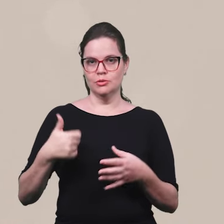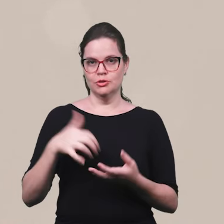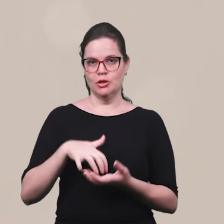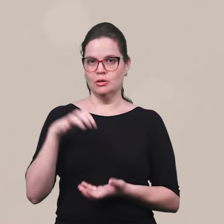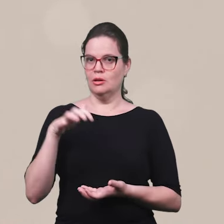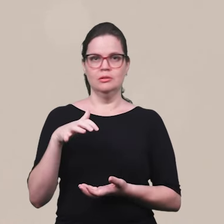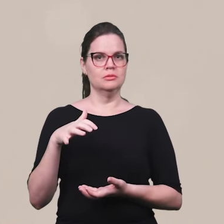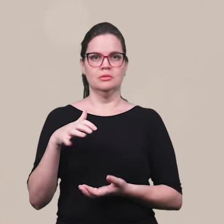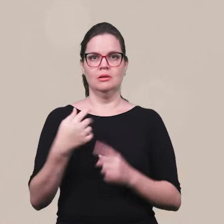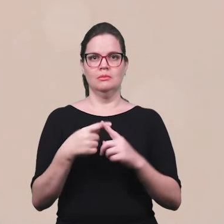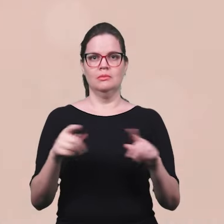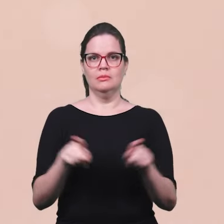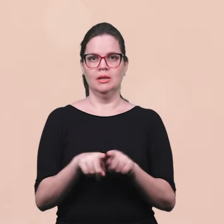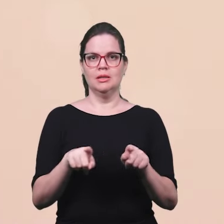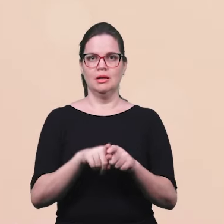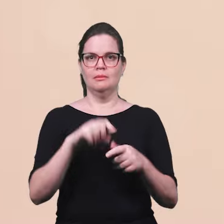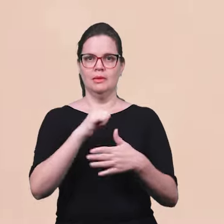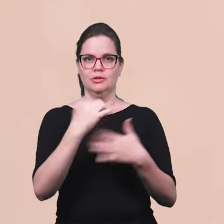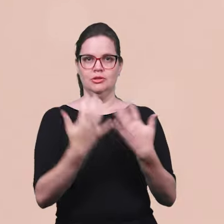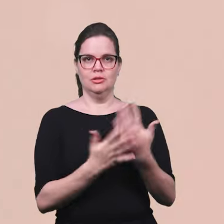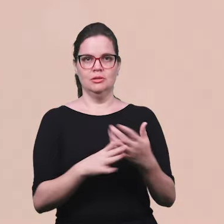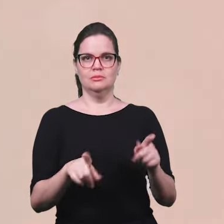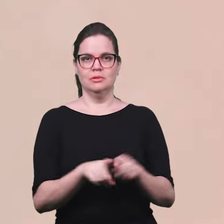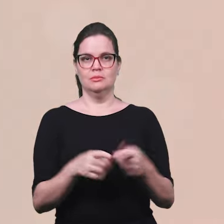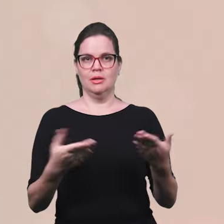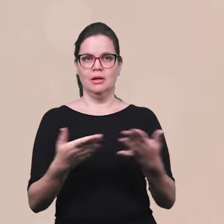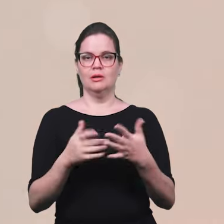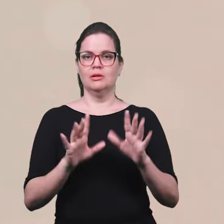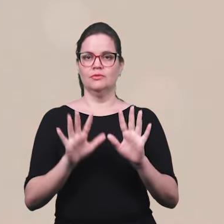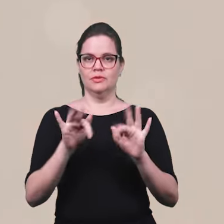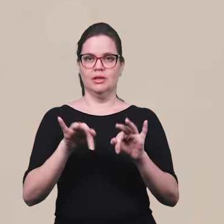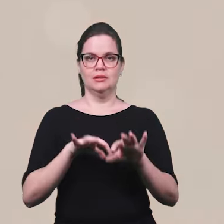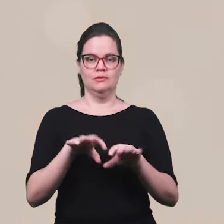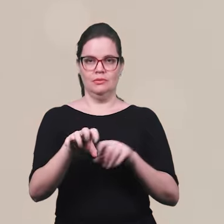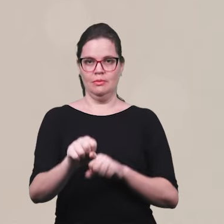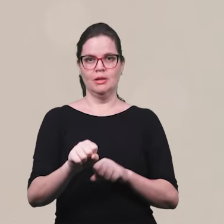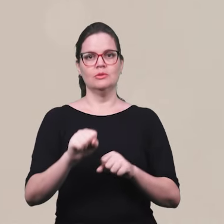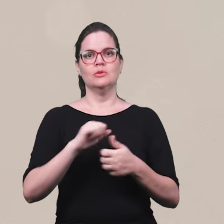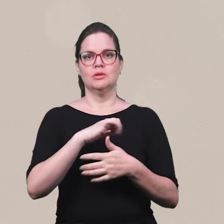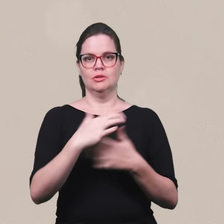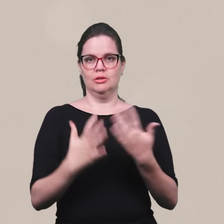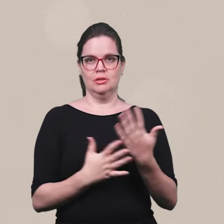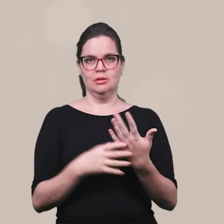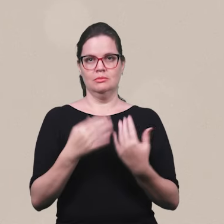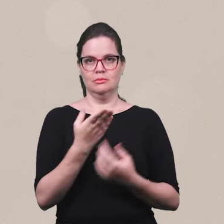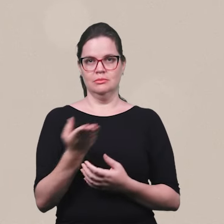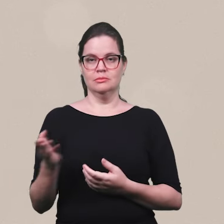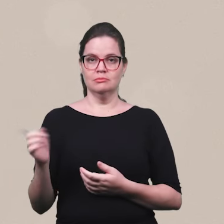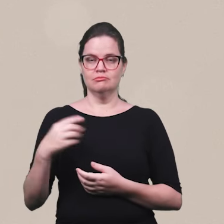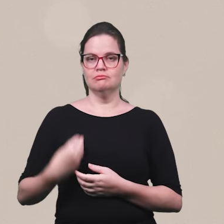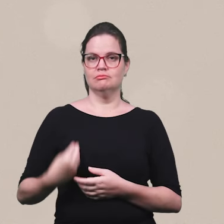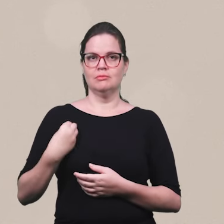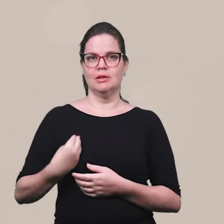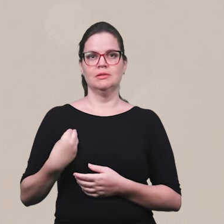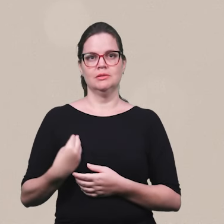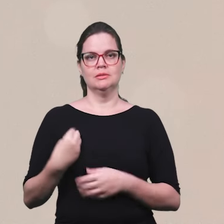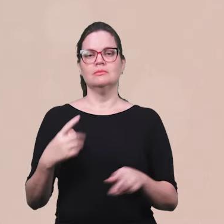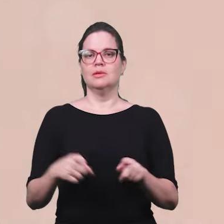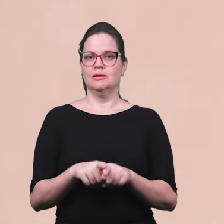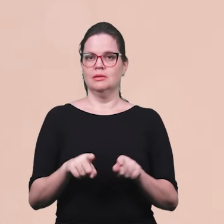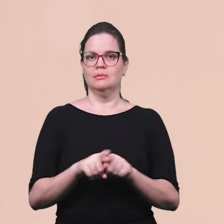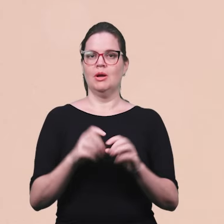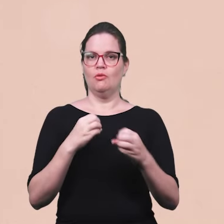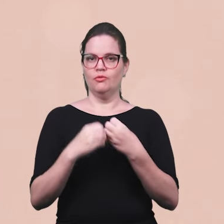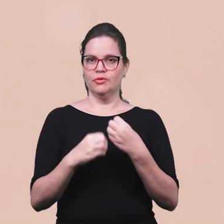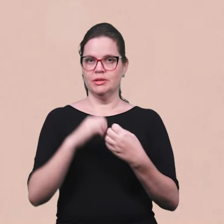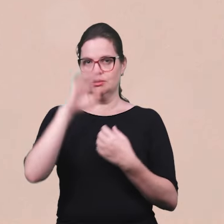Eles estão no trabalho de Libras. Terminamos agora uma formatura de Libras e os irmãos